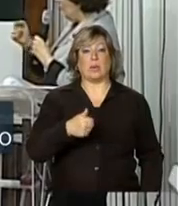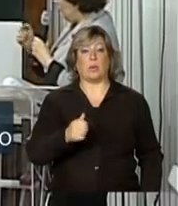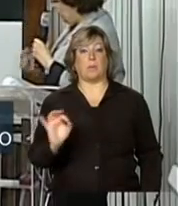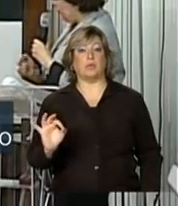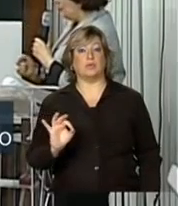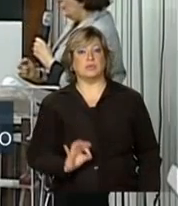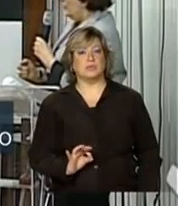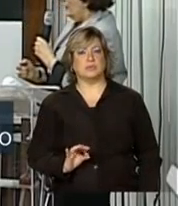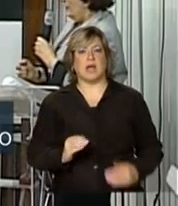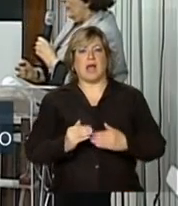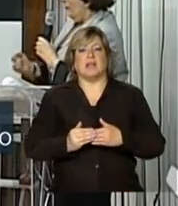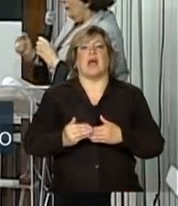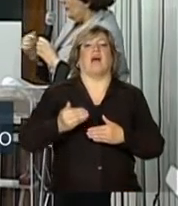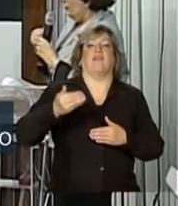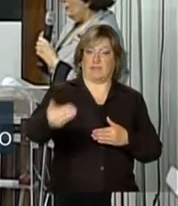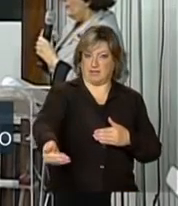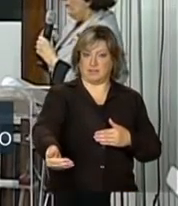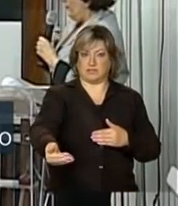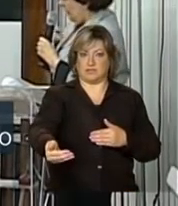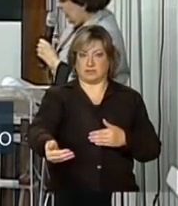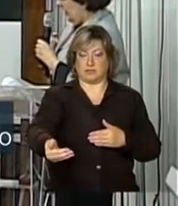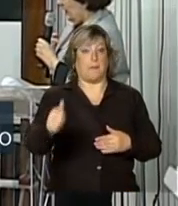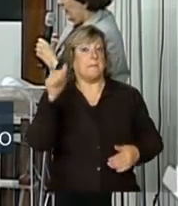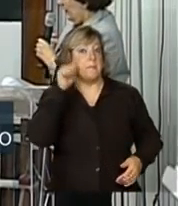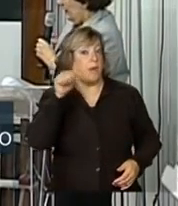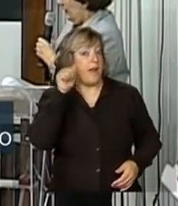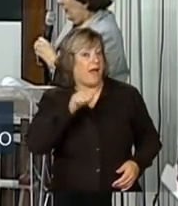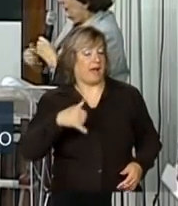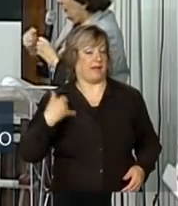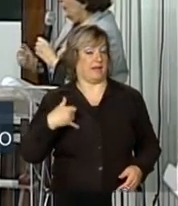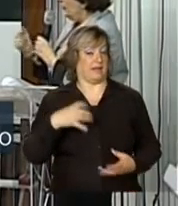31% na frente, a população idosa feminina,